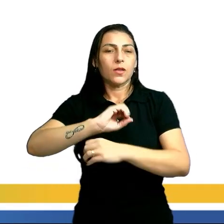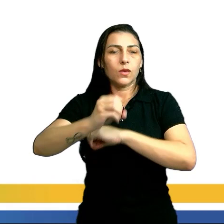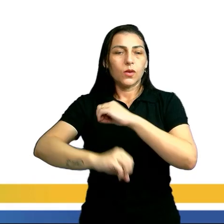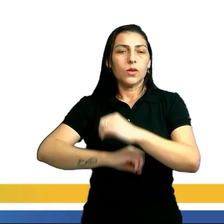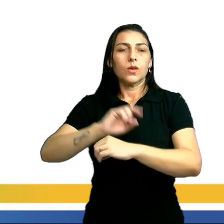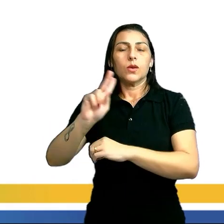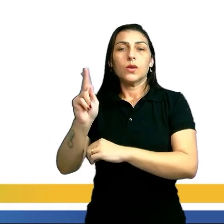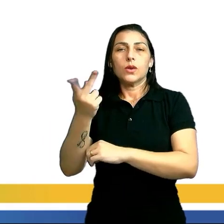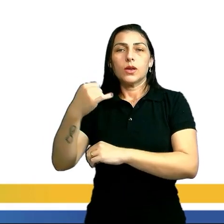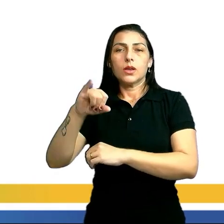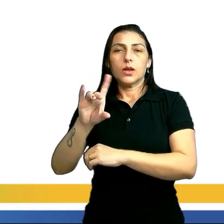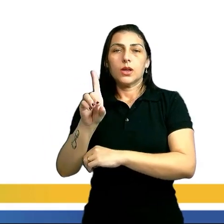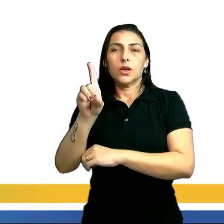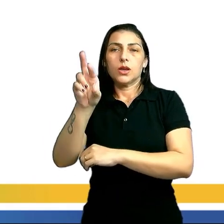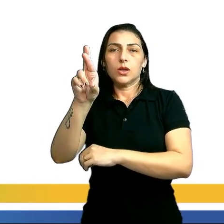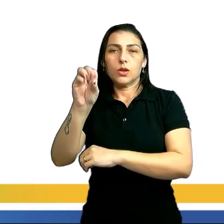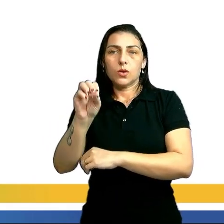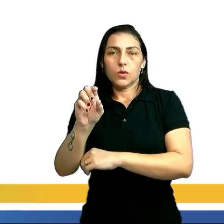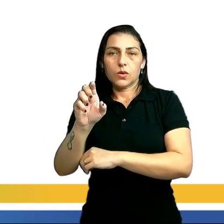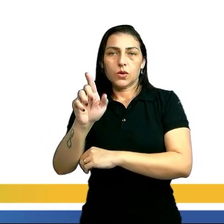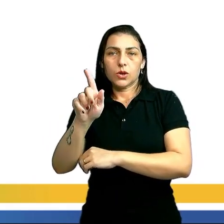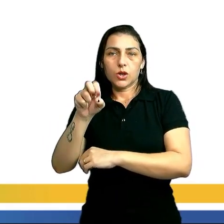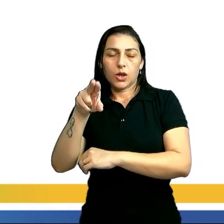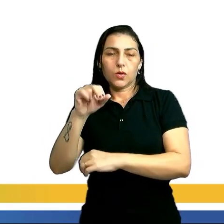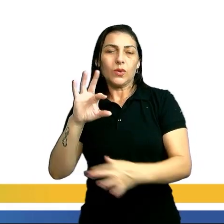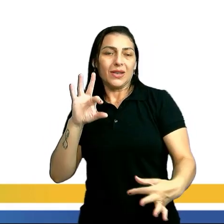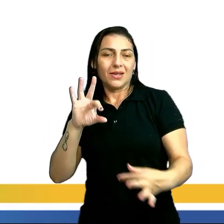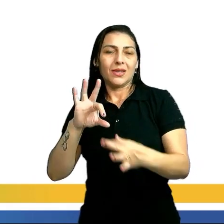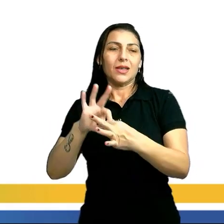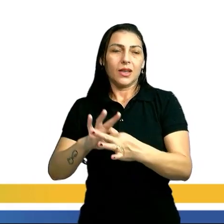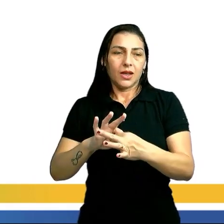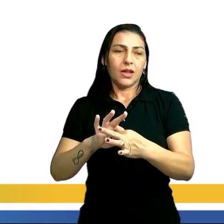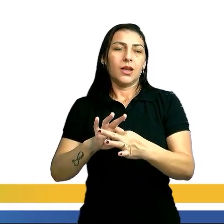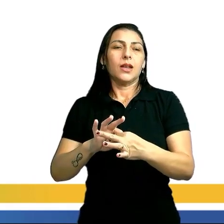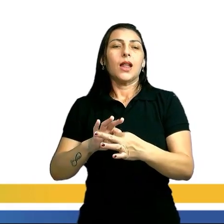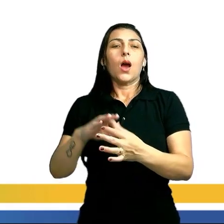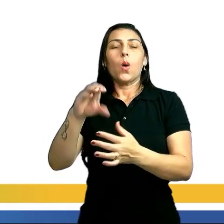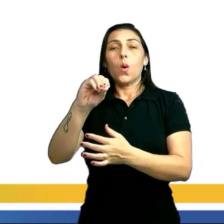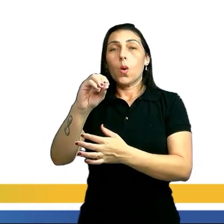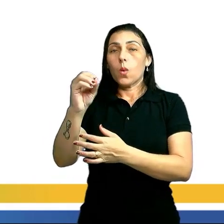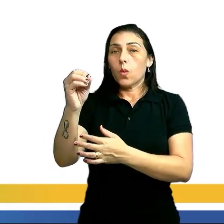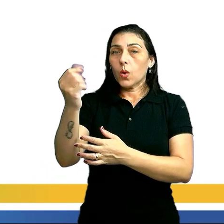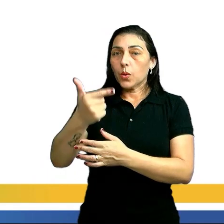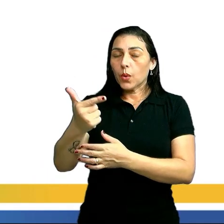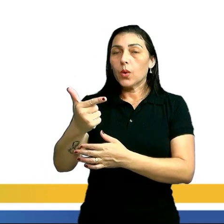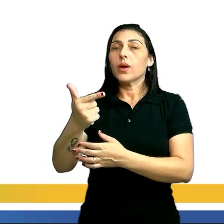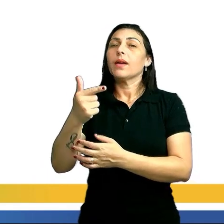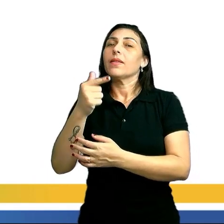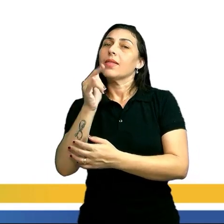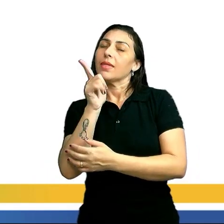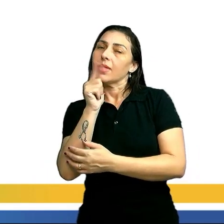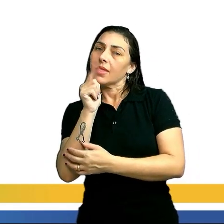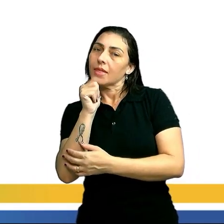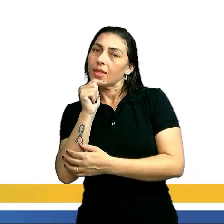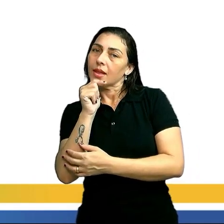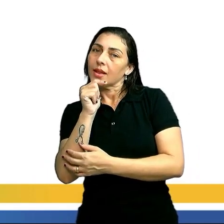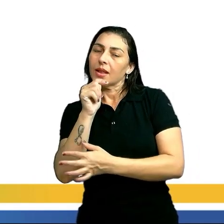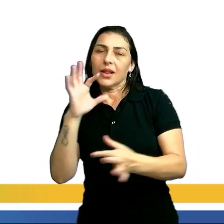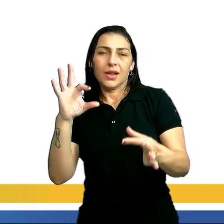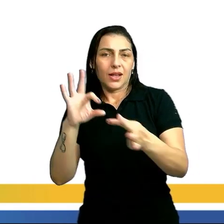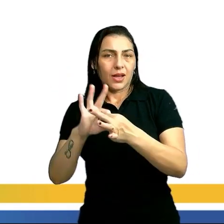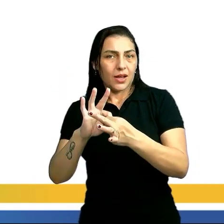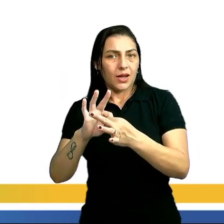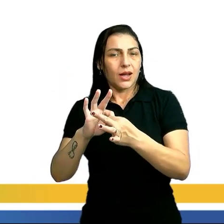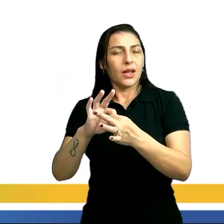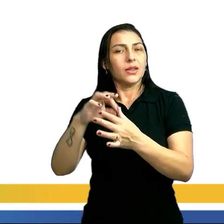de hidrogênio disponíveis que se ligam covalentemente ao oxigênio da água. Então, hidrogênio ligado